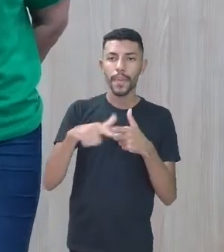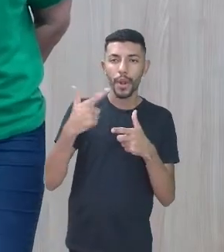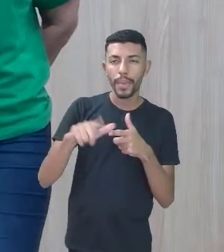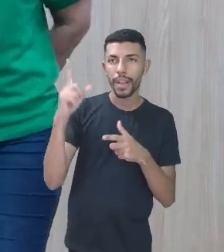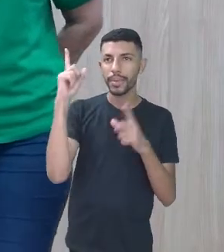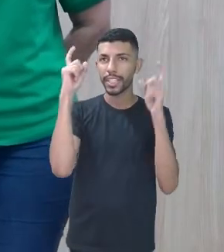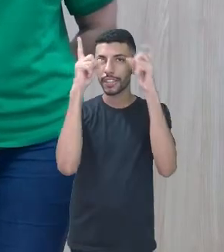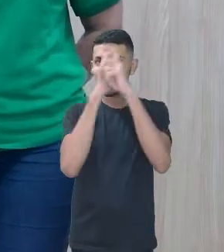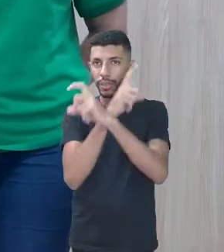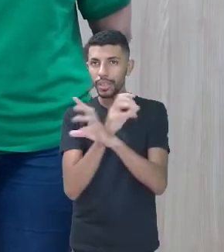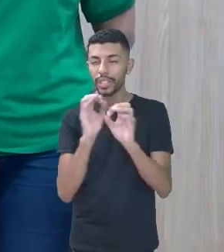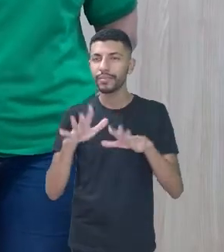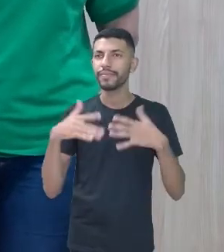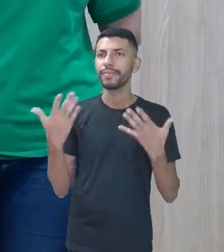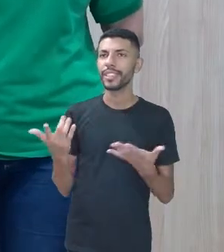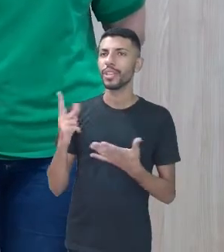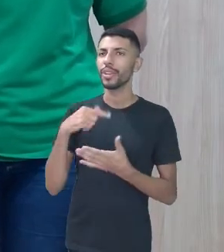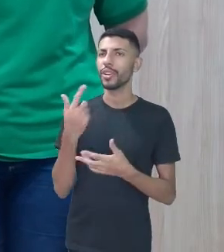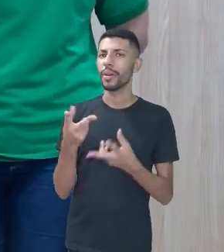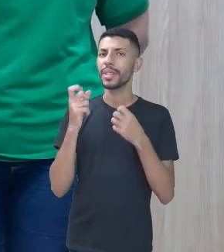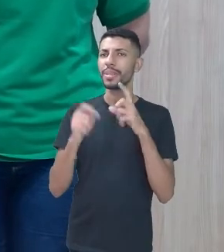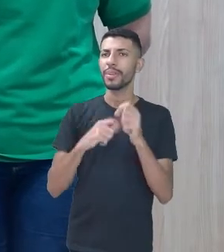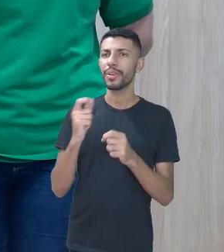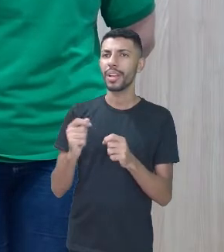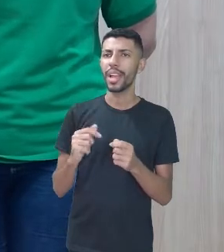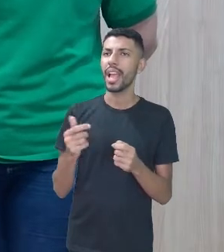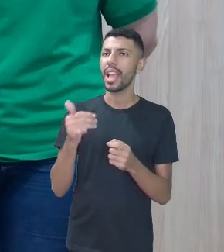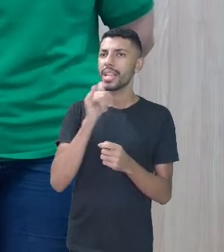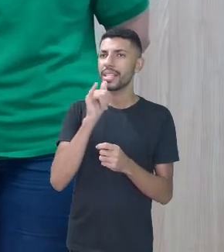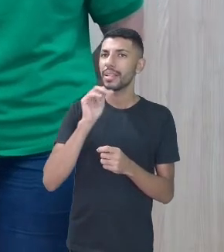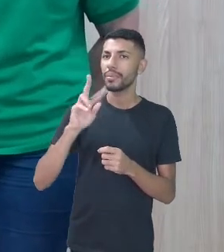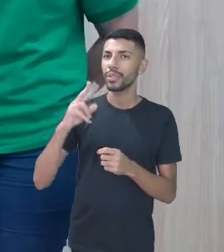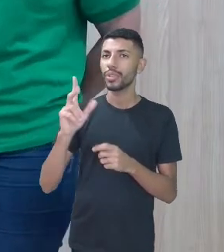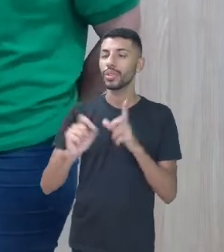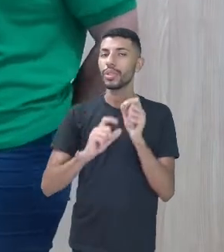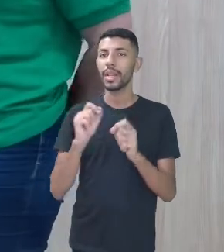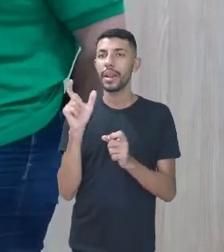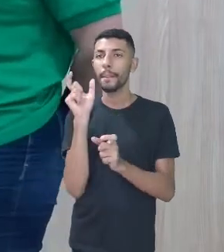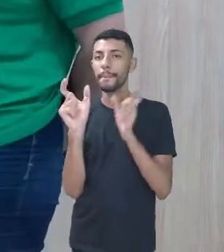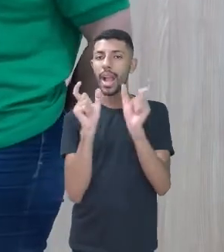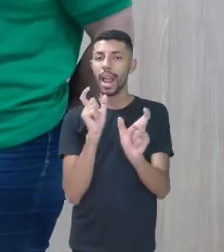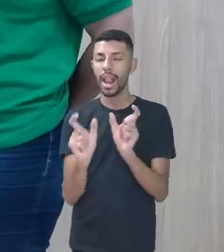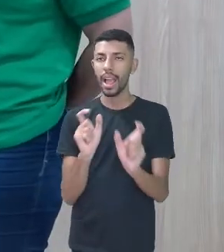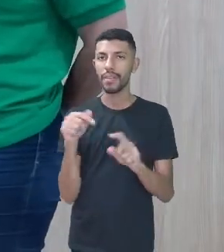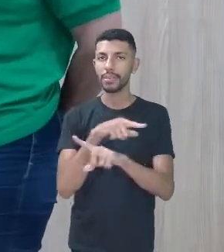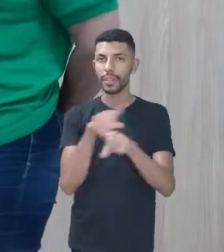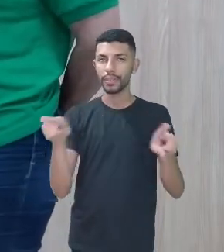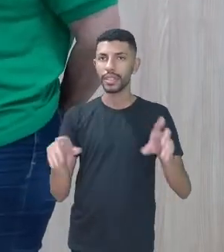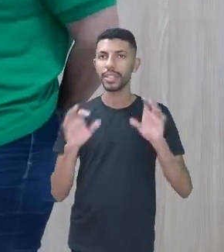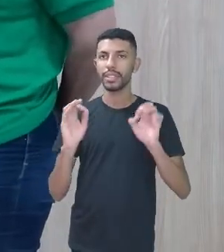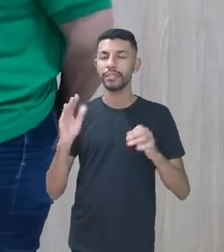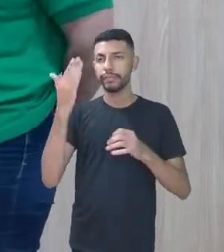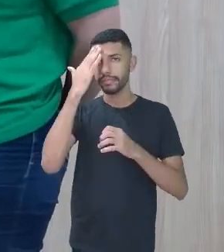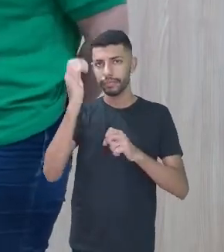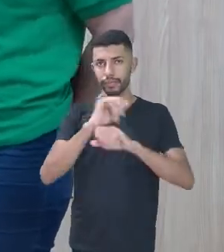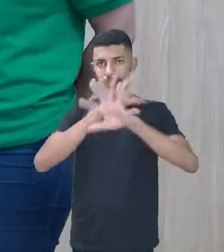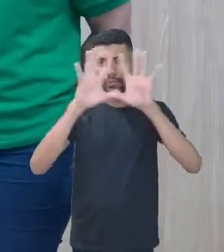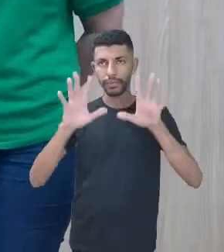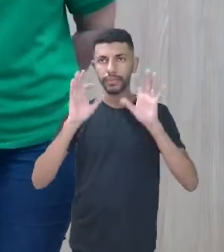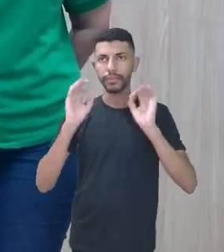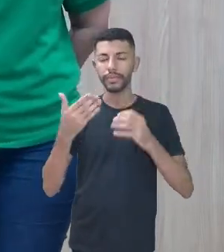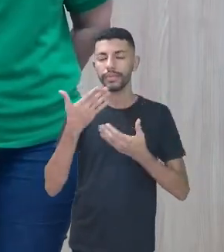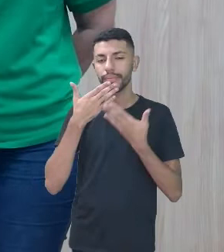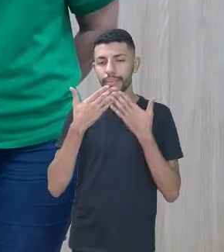certo? Então, a gente vai ver uns dois exemplos com palavras para vocês, né,